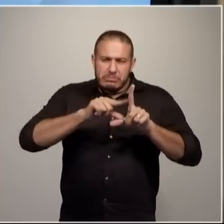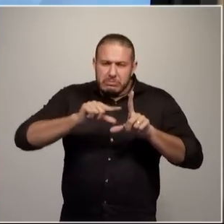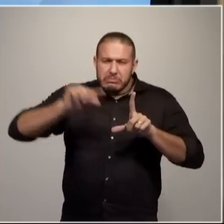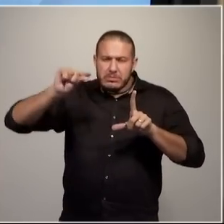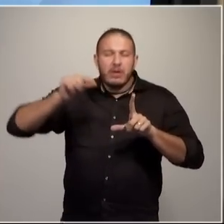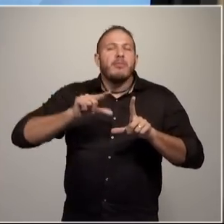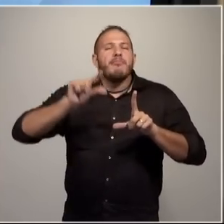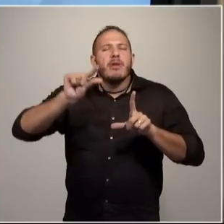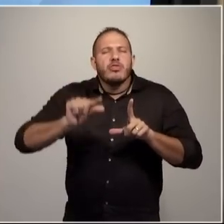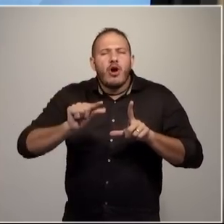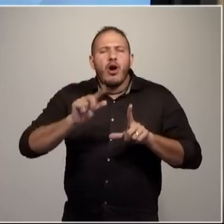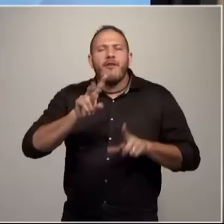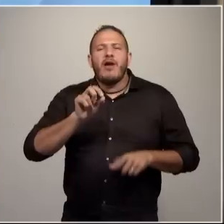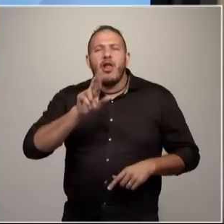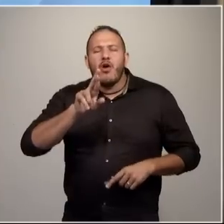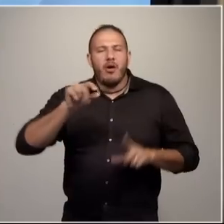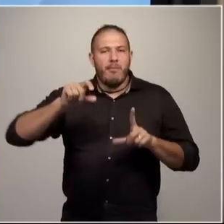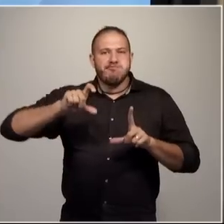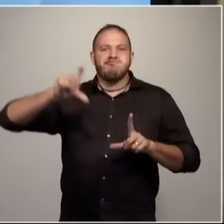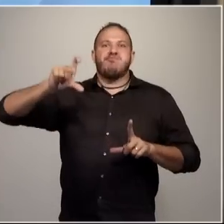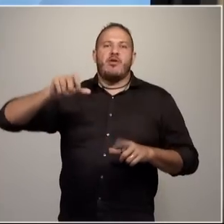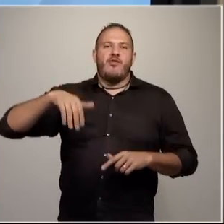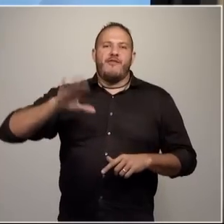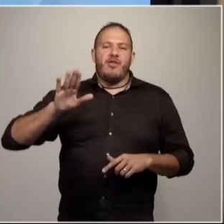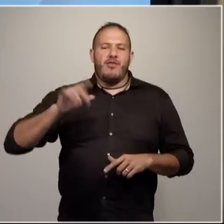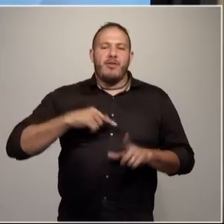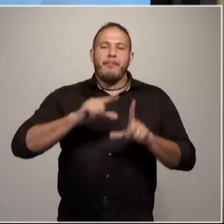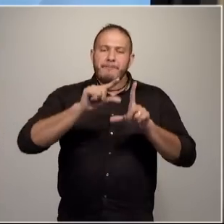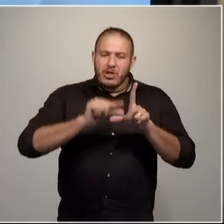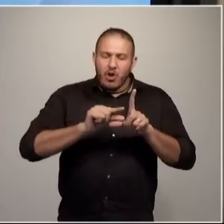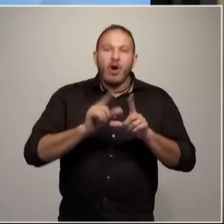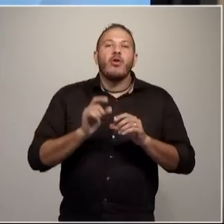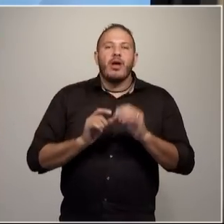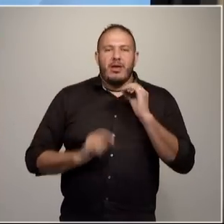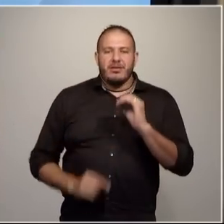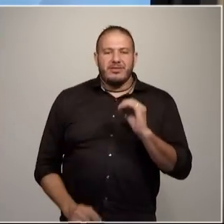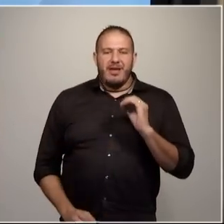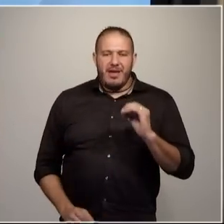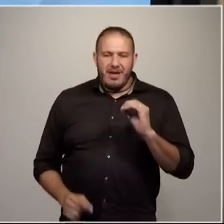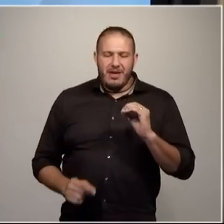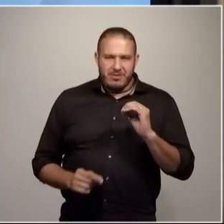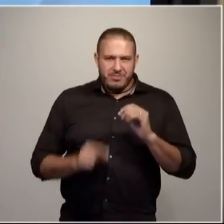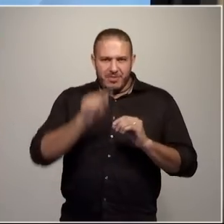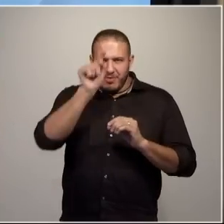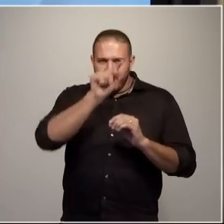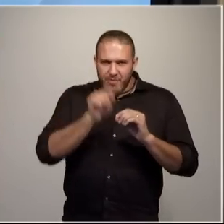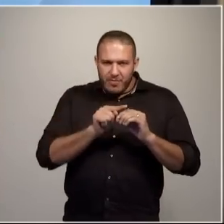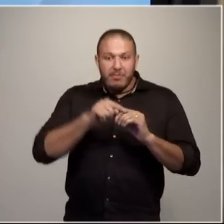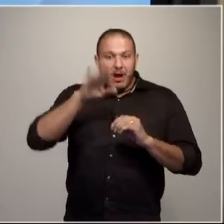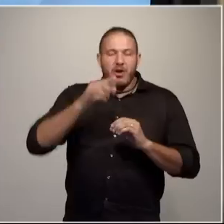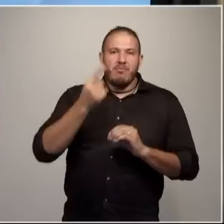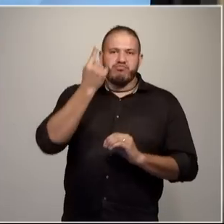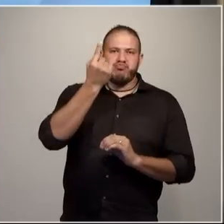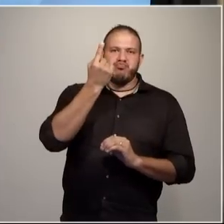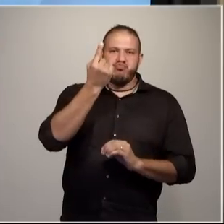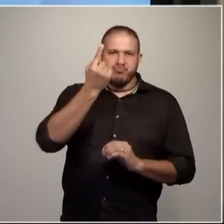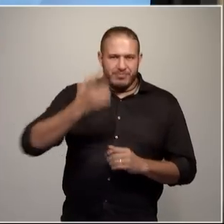menor valor e o maior valor. O menor valor é 0, o maior valor é 1.